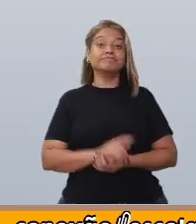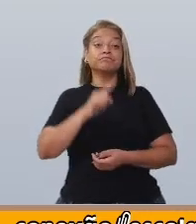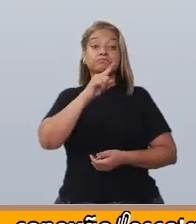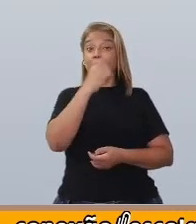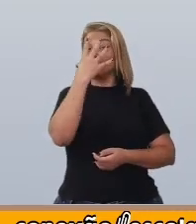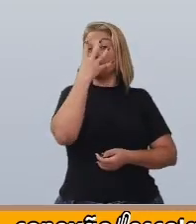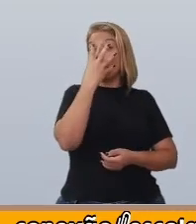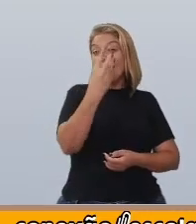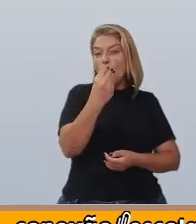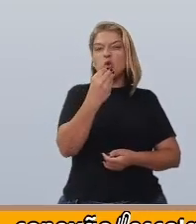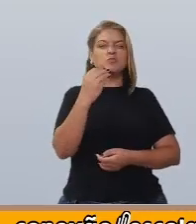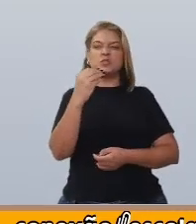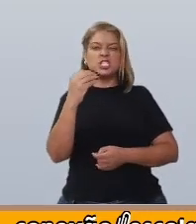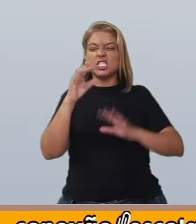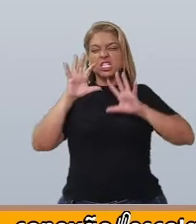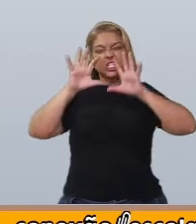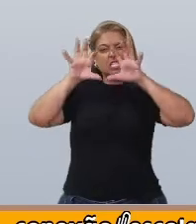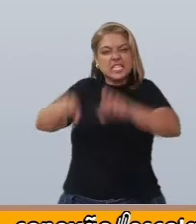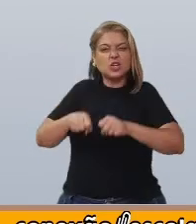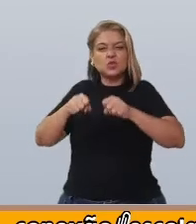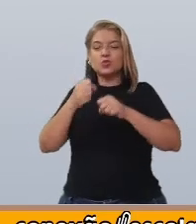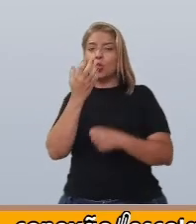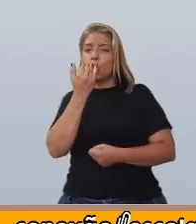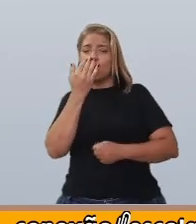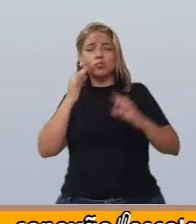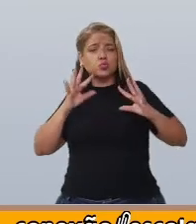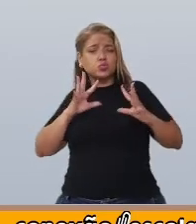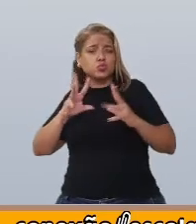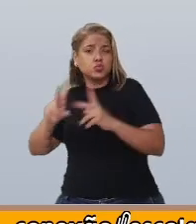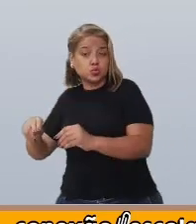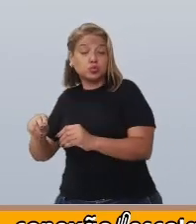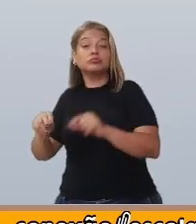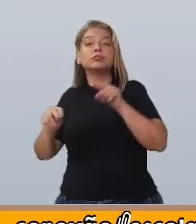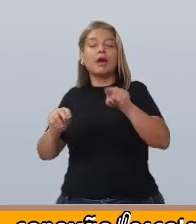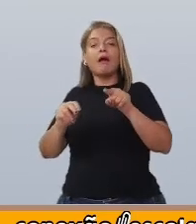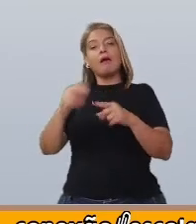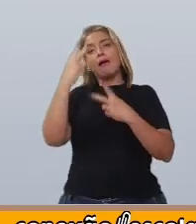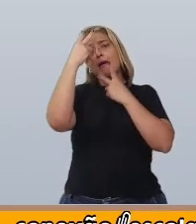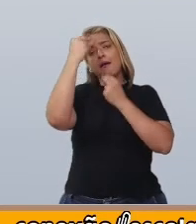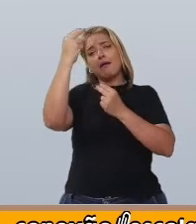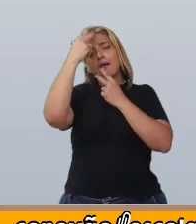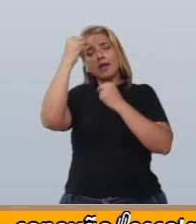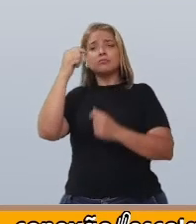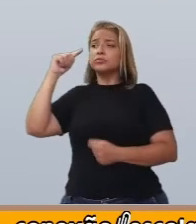O lobo devora os cabritinhos. A velha cabra chega.